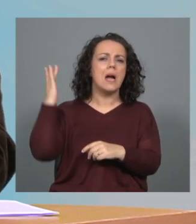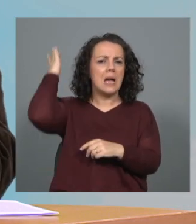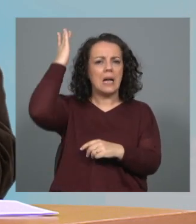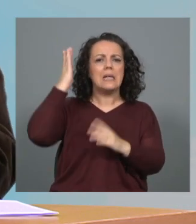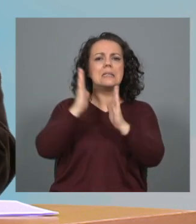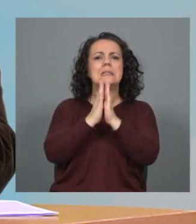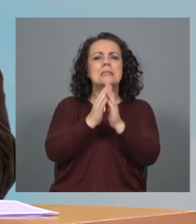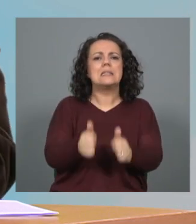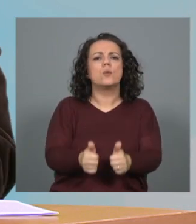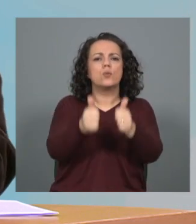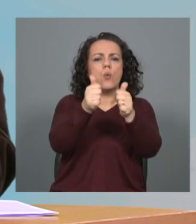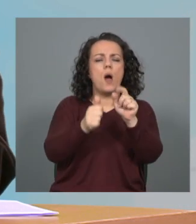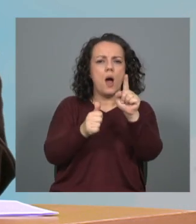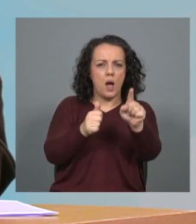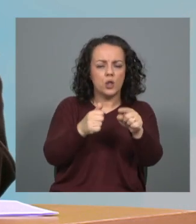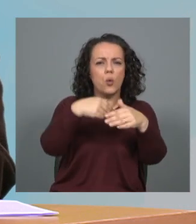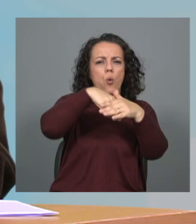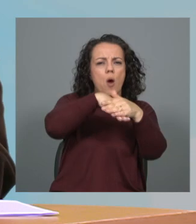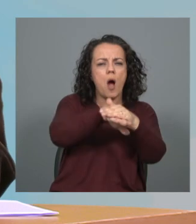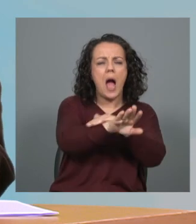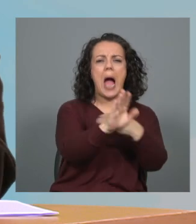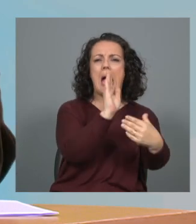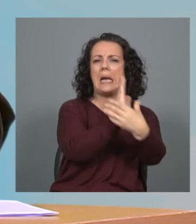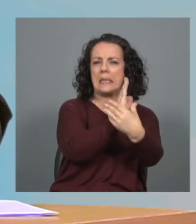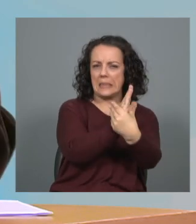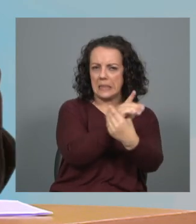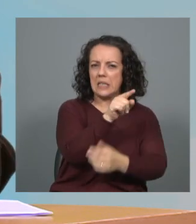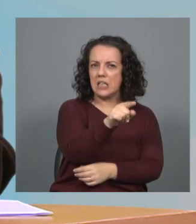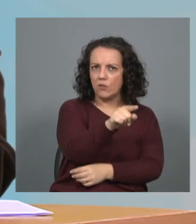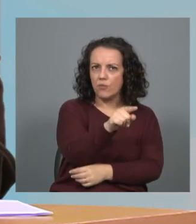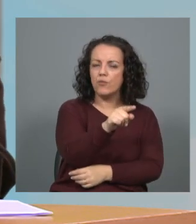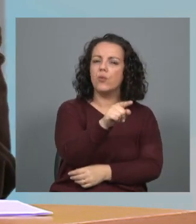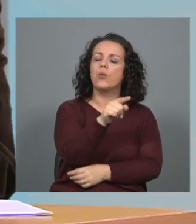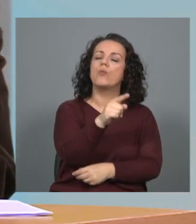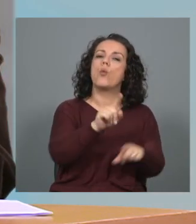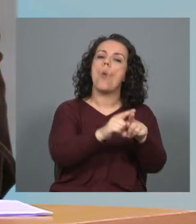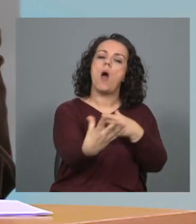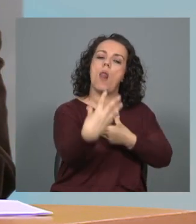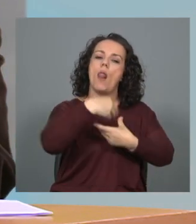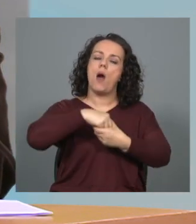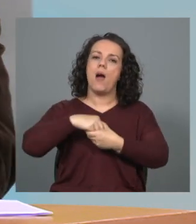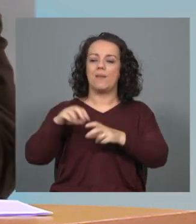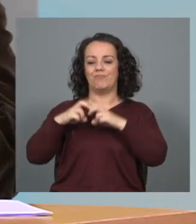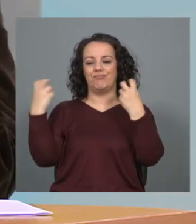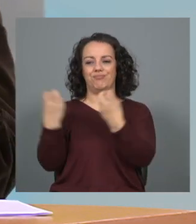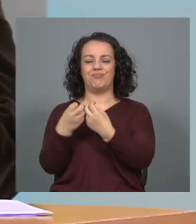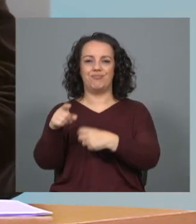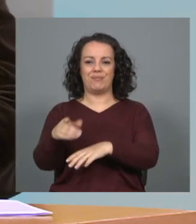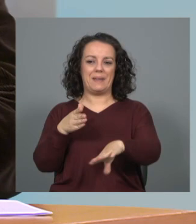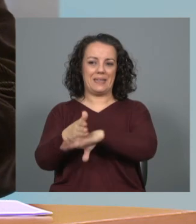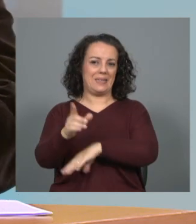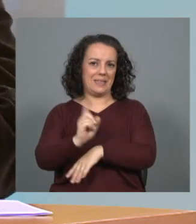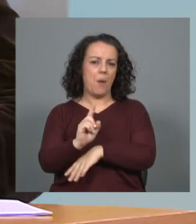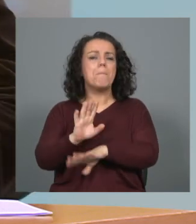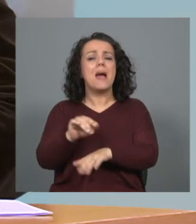estamos em contacto e temos até trabalho, não terão uma intervenção direta nessa mesa redonda, mas este é apenas